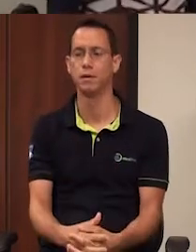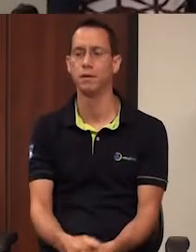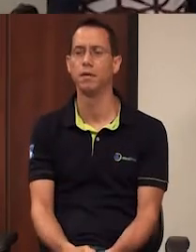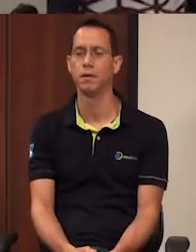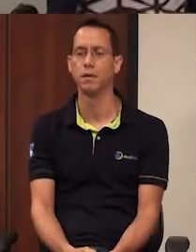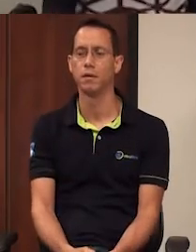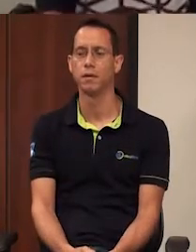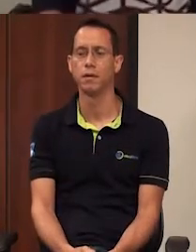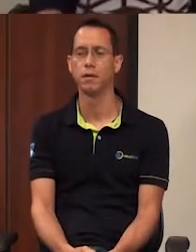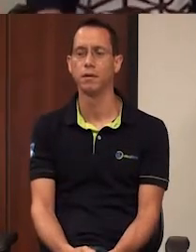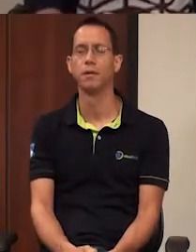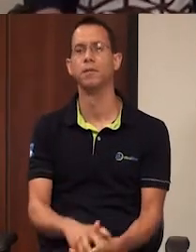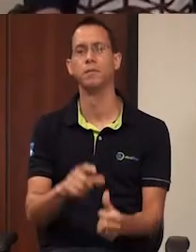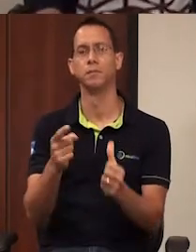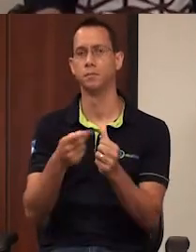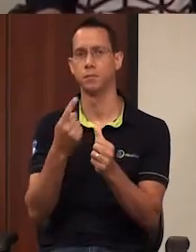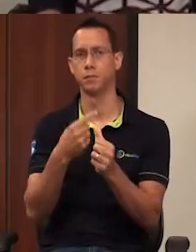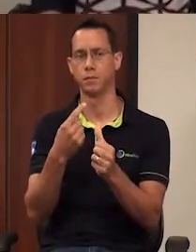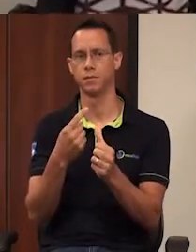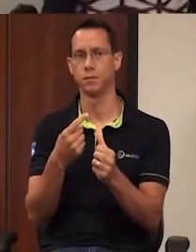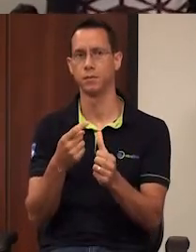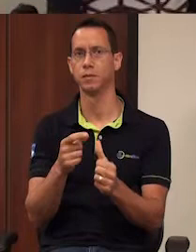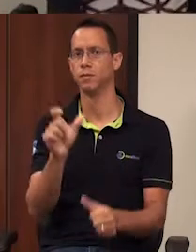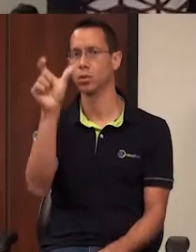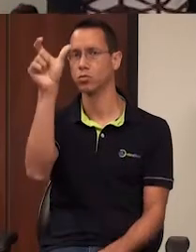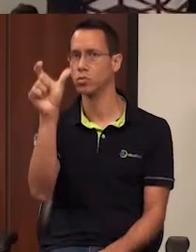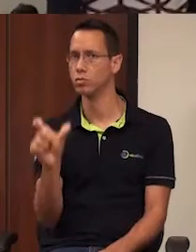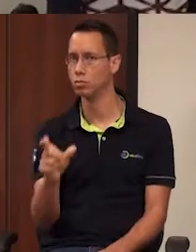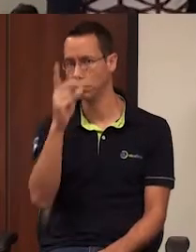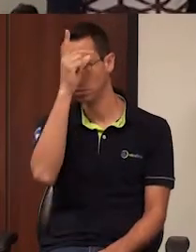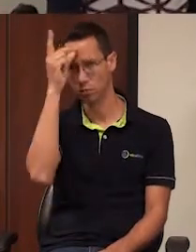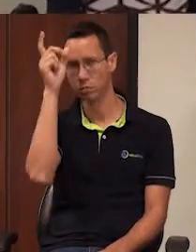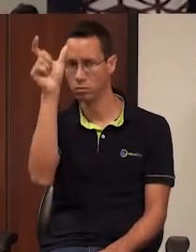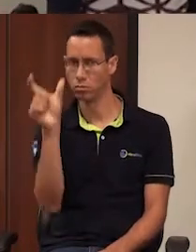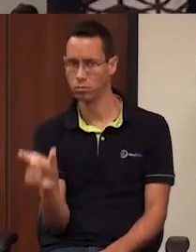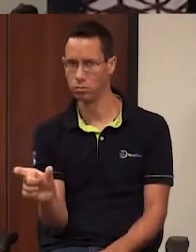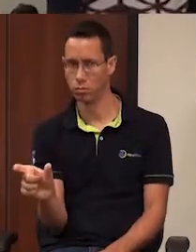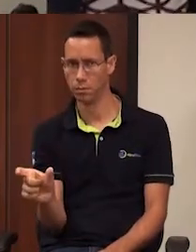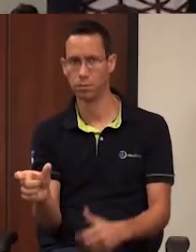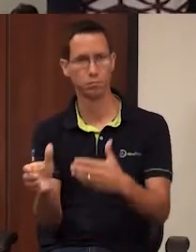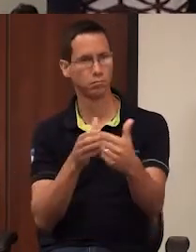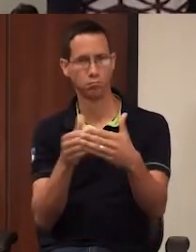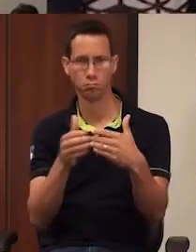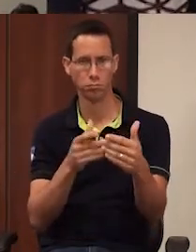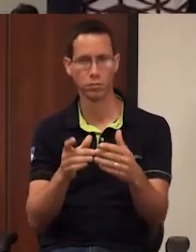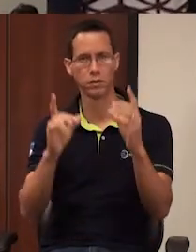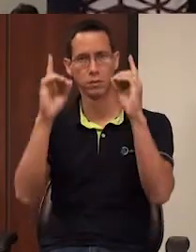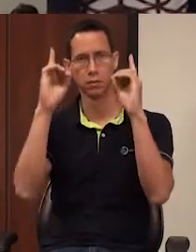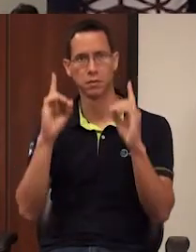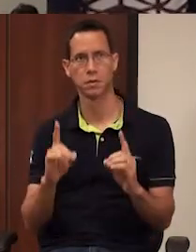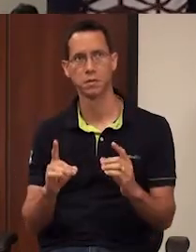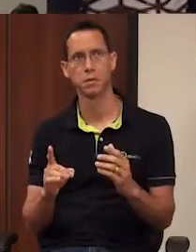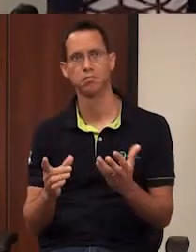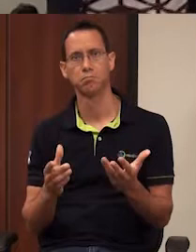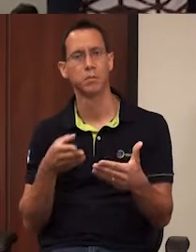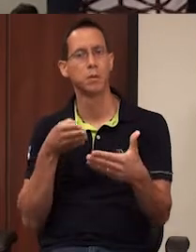Bom, acho que em primeiro lugar a gente está falando de pessoas, né? Não importa se é uma pessoa com uma deficiência,